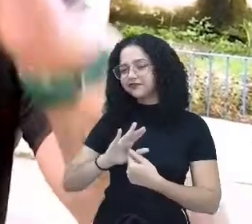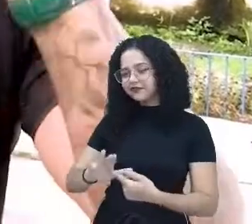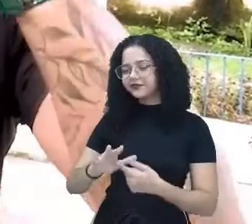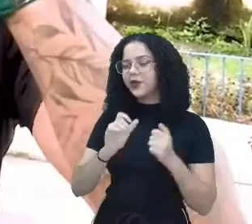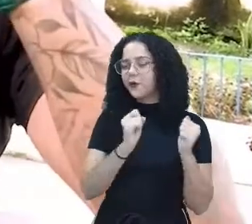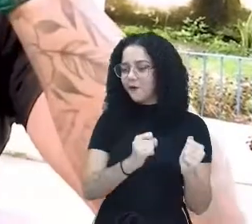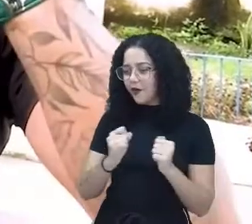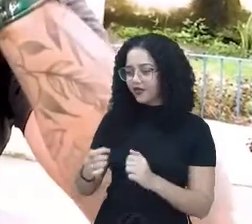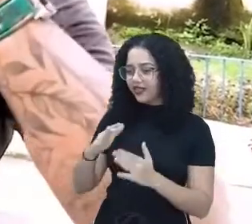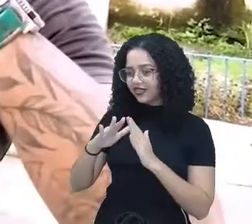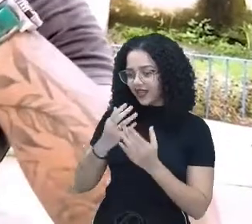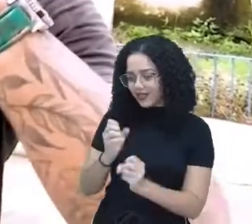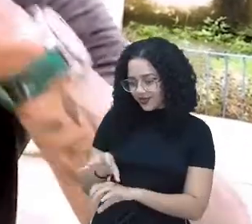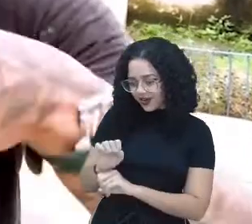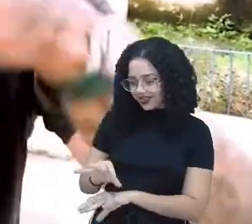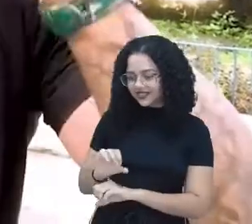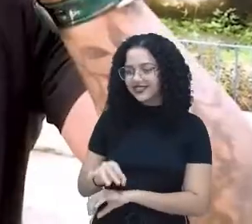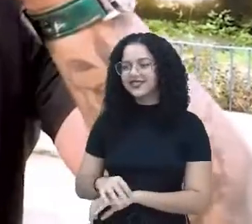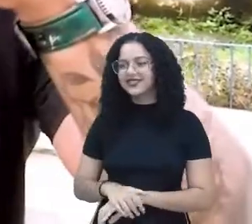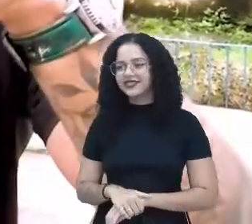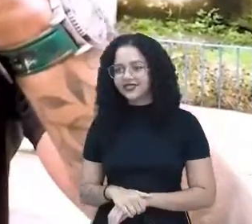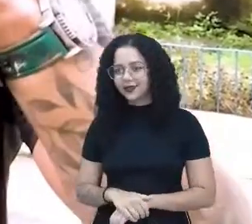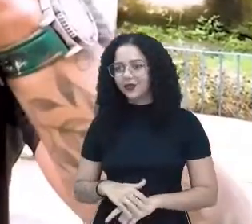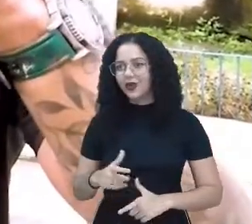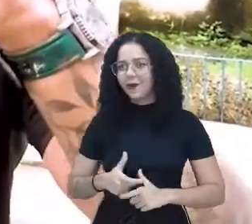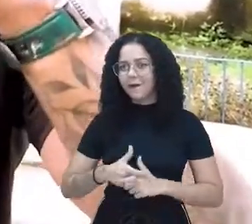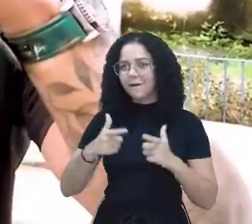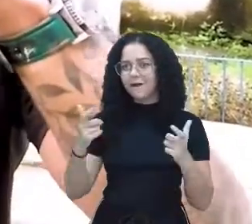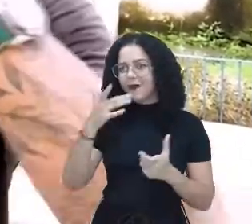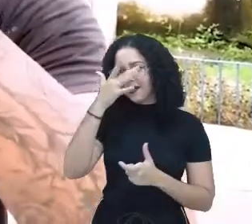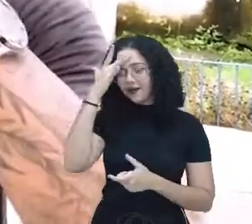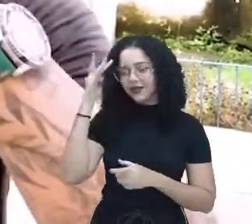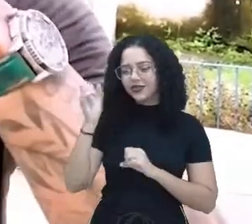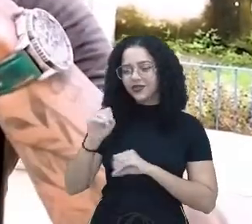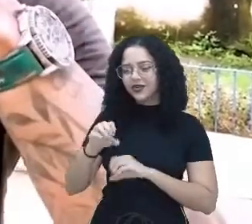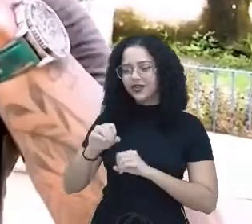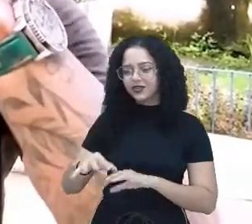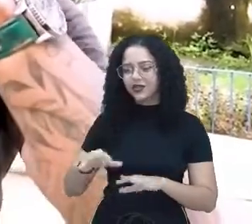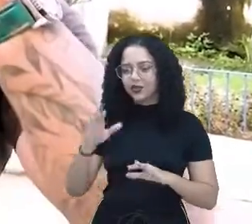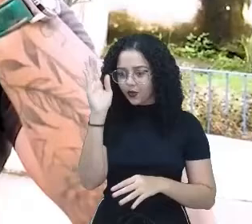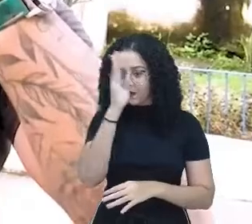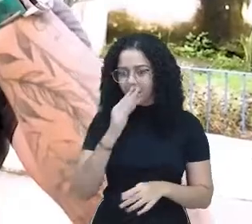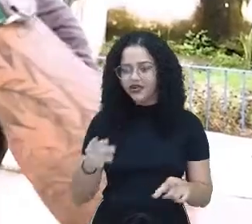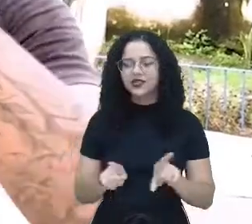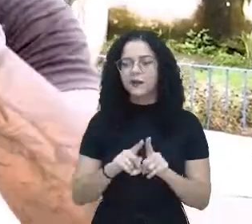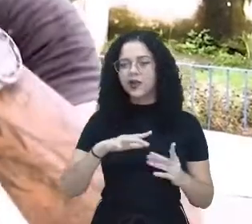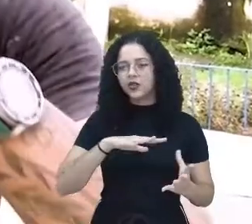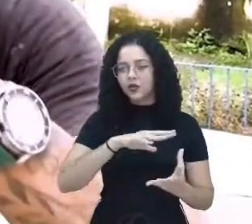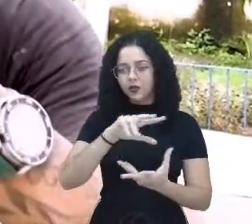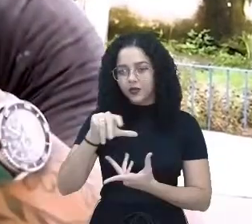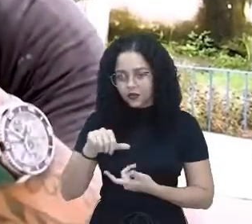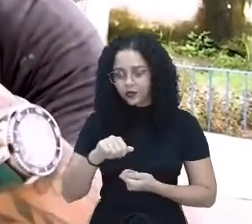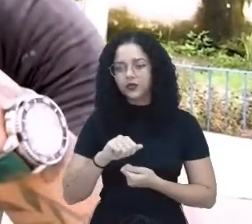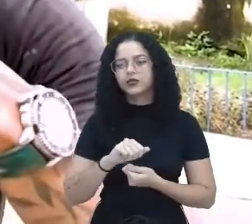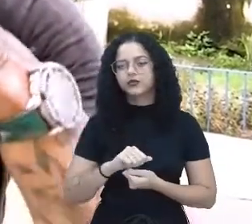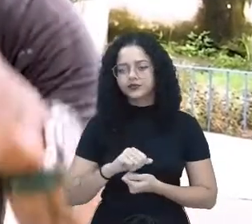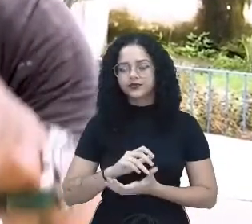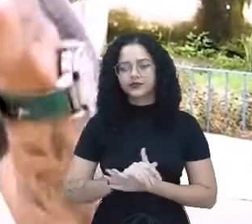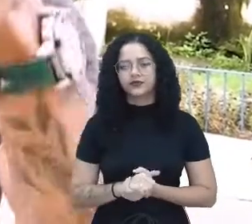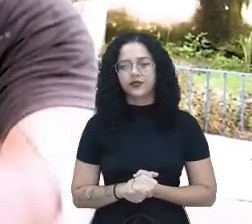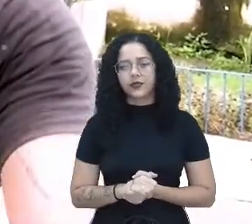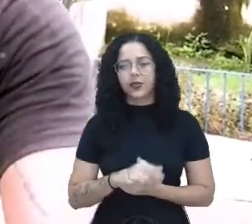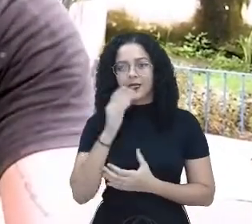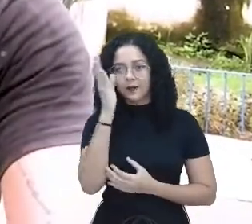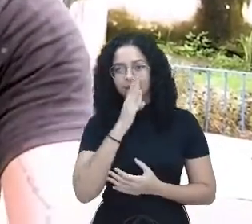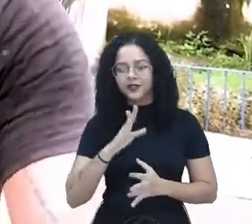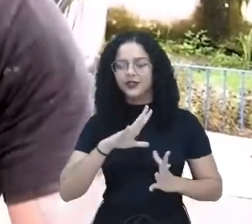da educação. o poder da educação, um dos maiores educadores do Brasil e do mundo. Então vale dizer isso, do Brasil